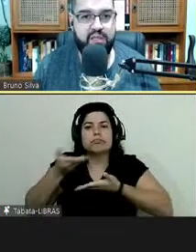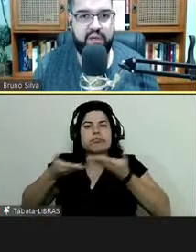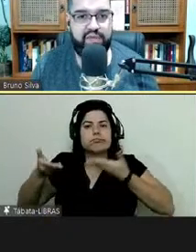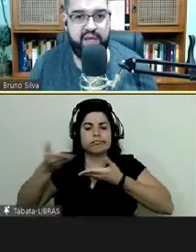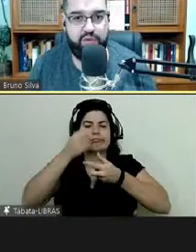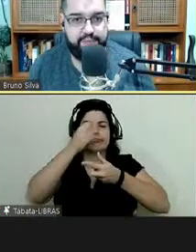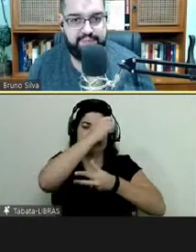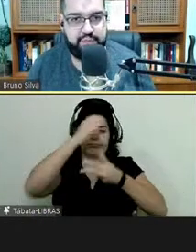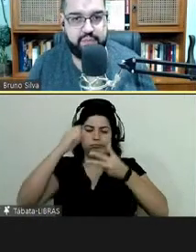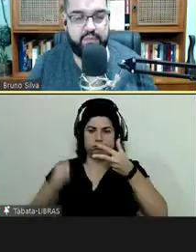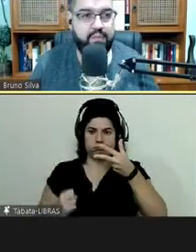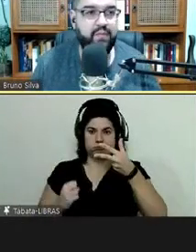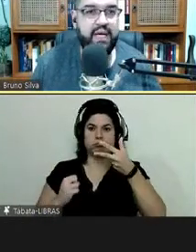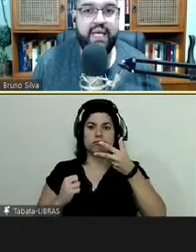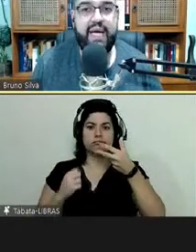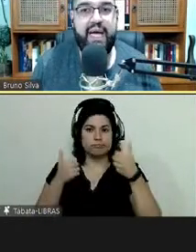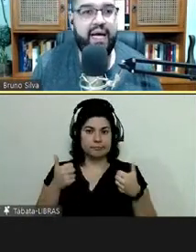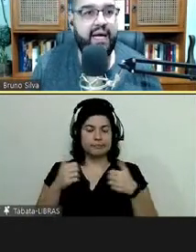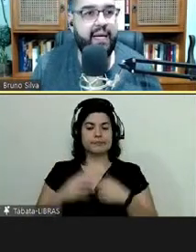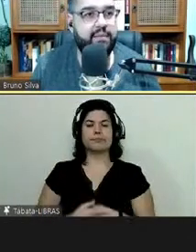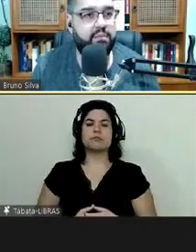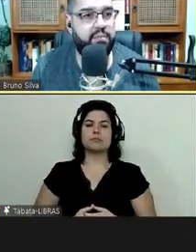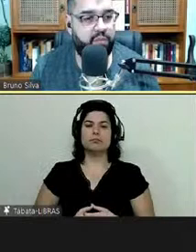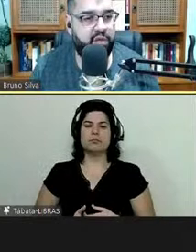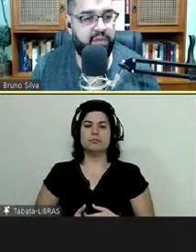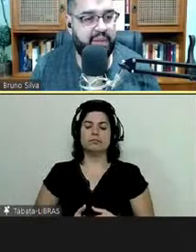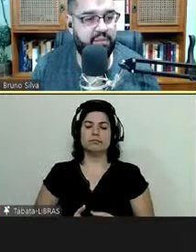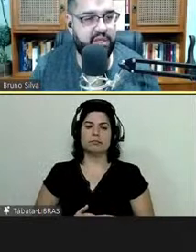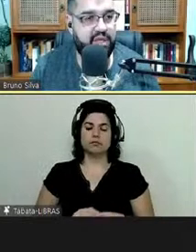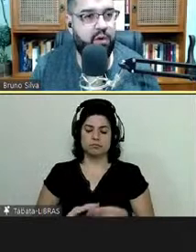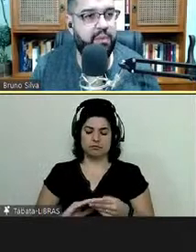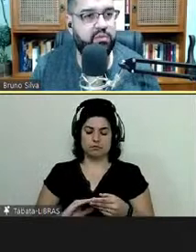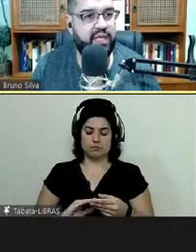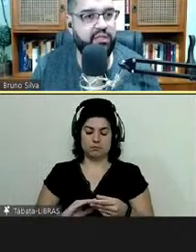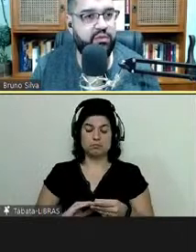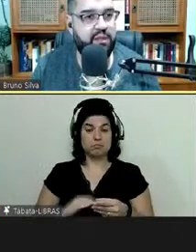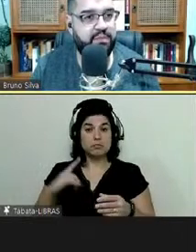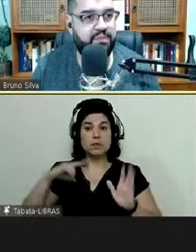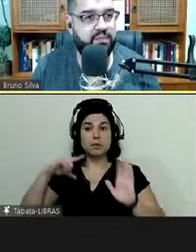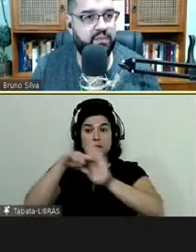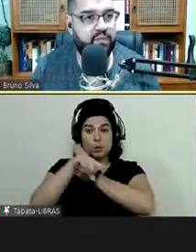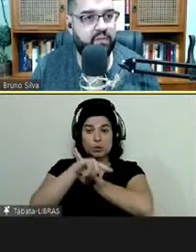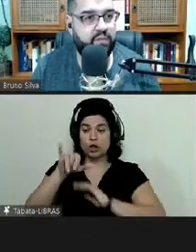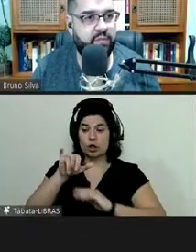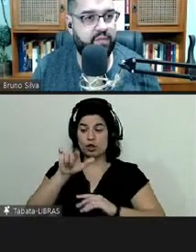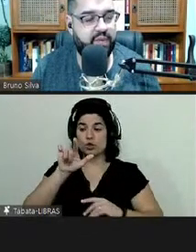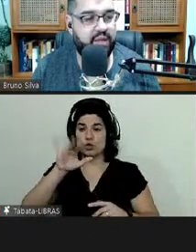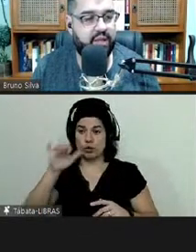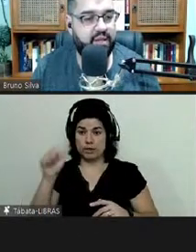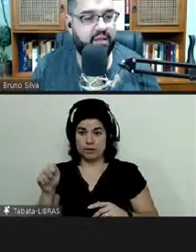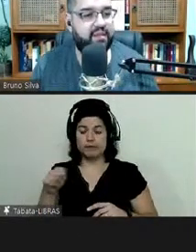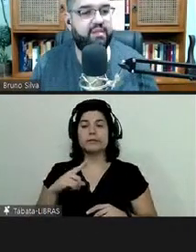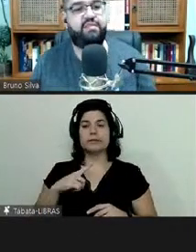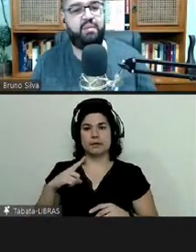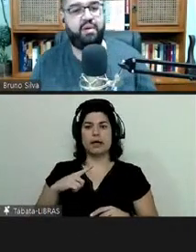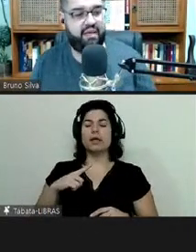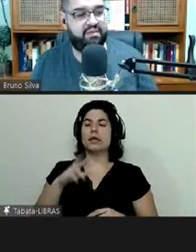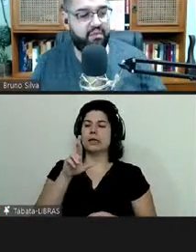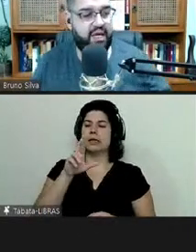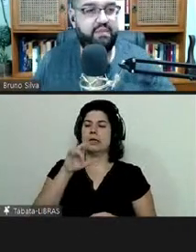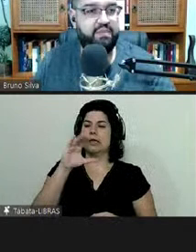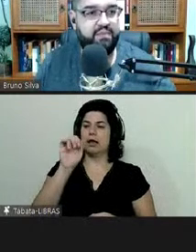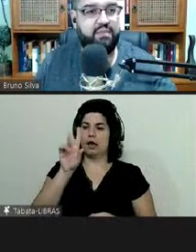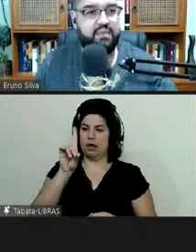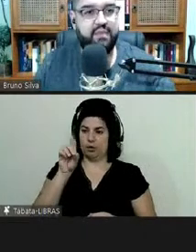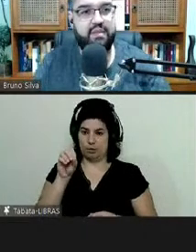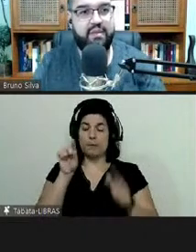poderes perfeito e é bom eu vou passando por ter alguma pergunta aí Júlia em seja é uma pergunta aqui do Ricardo